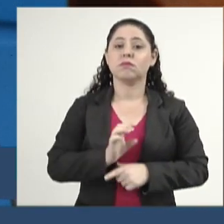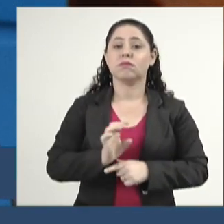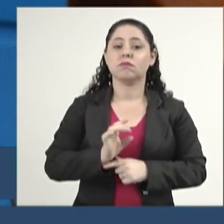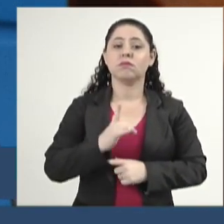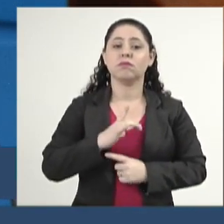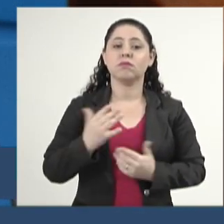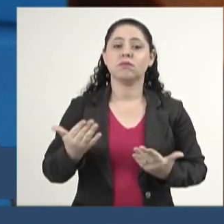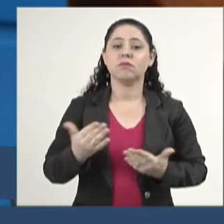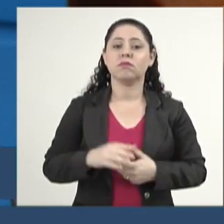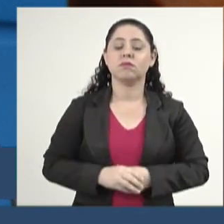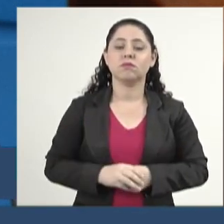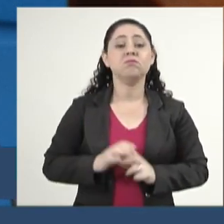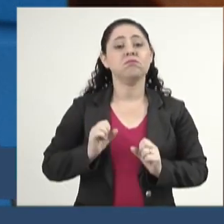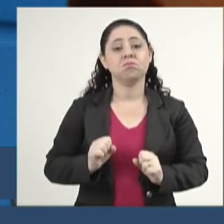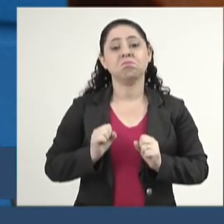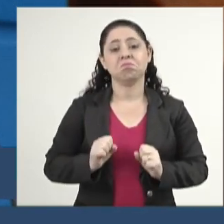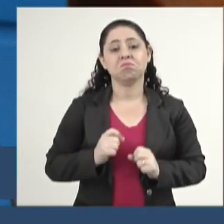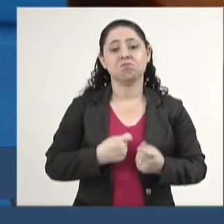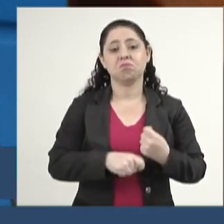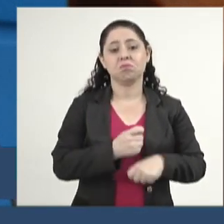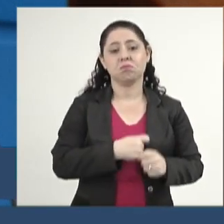Estado tenha hoje condições